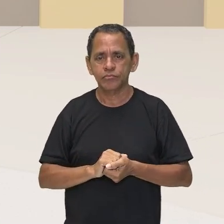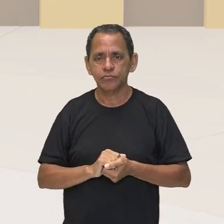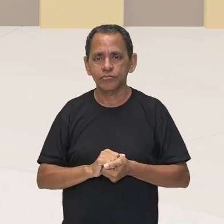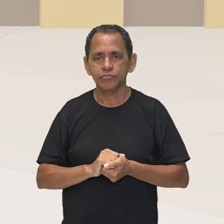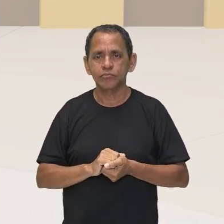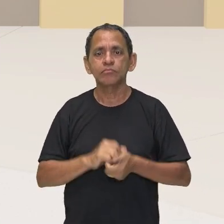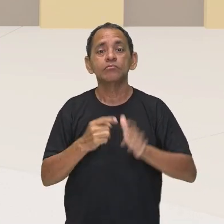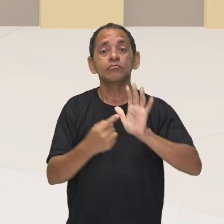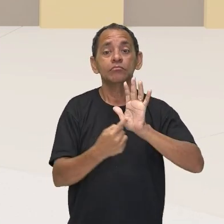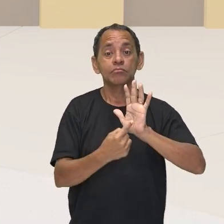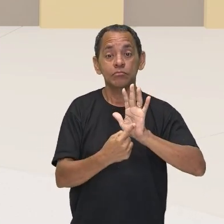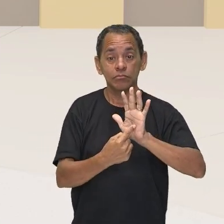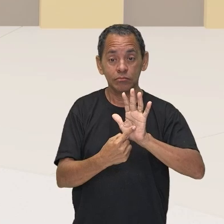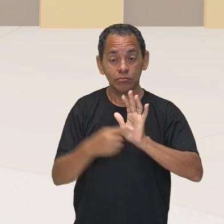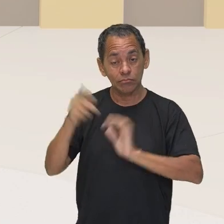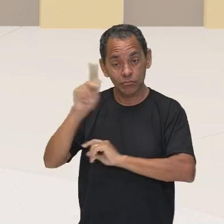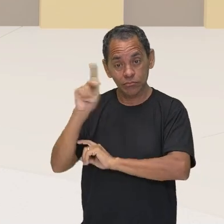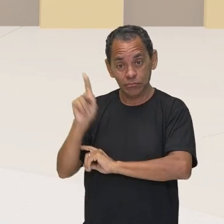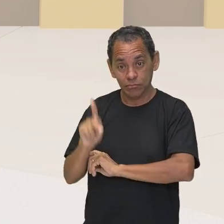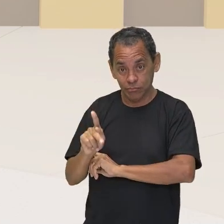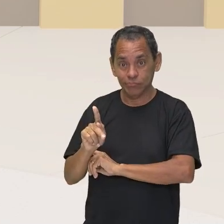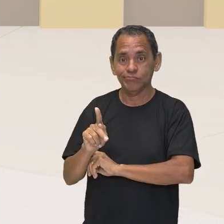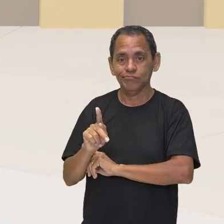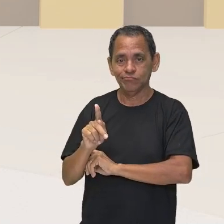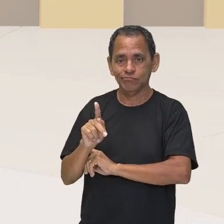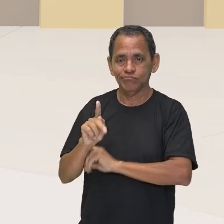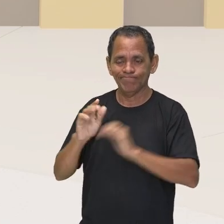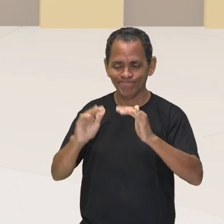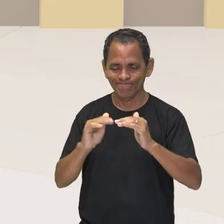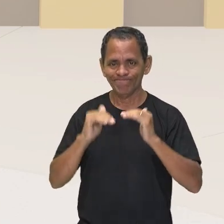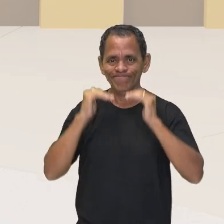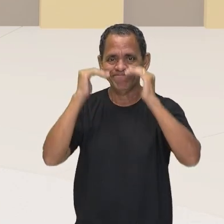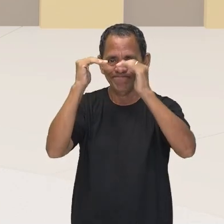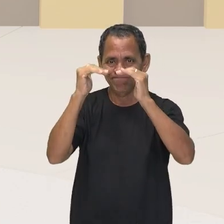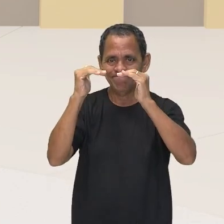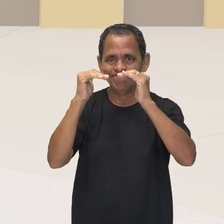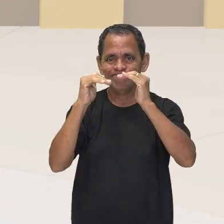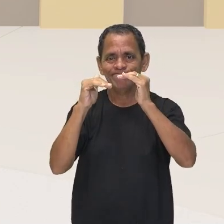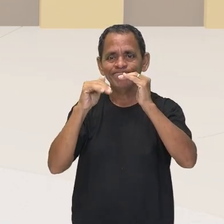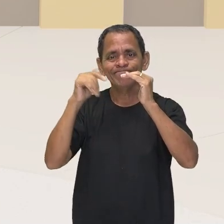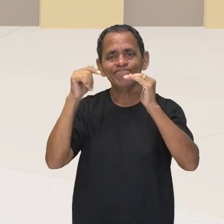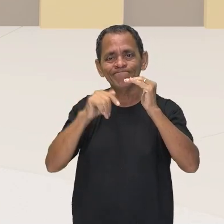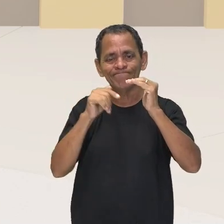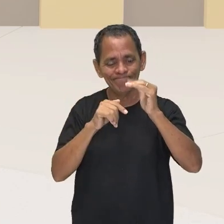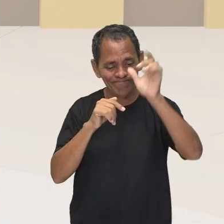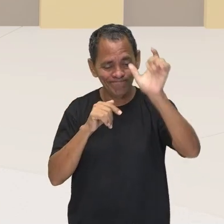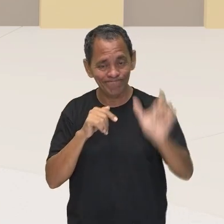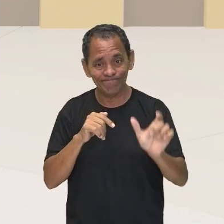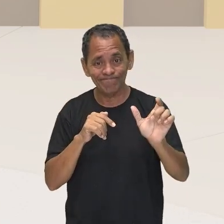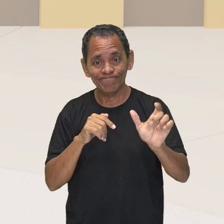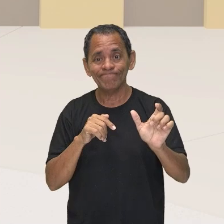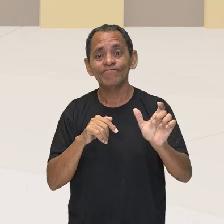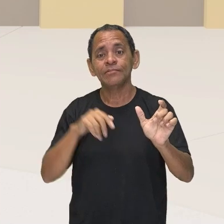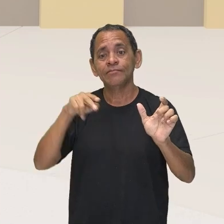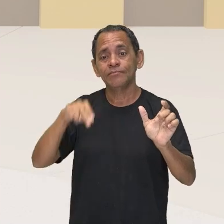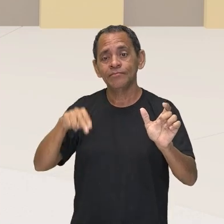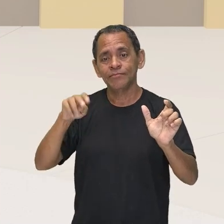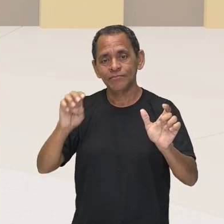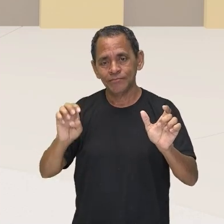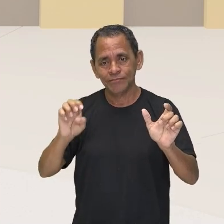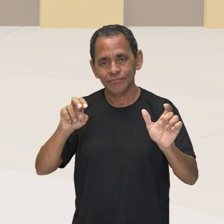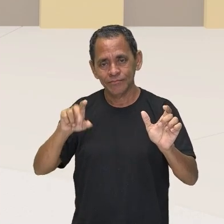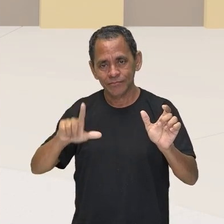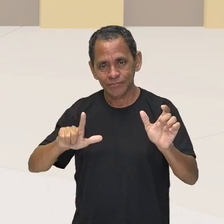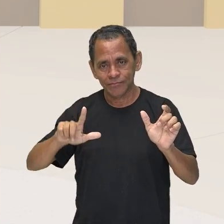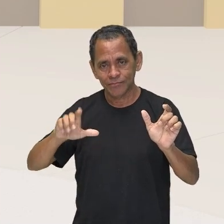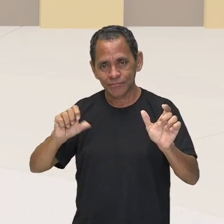apresento a vocês a história de superação dessa personalidade mundial, né, que é o